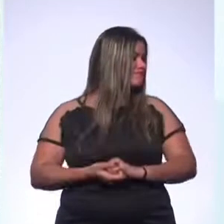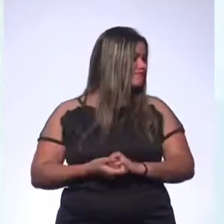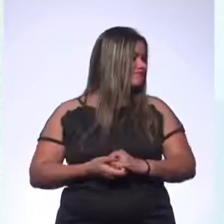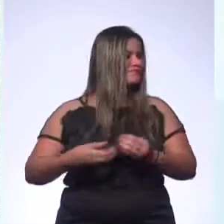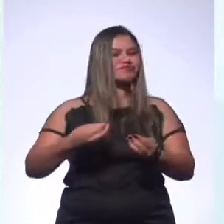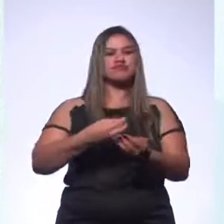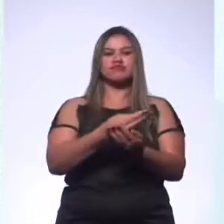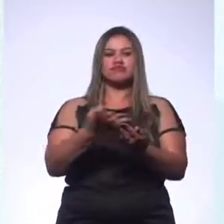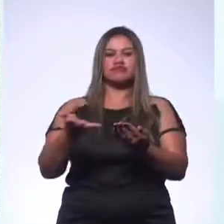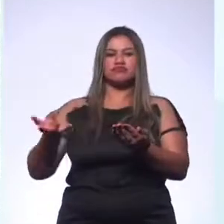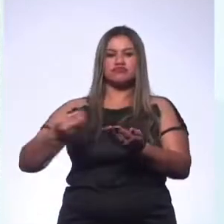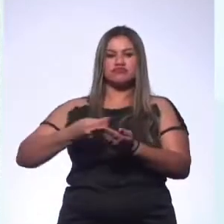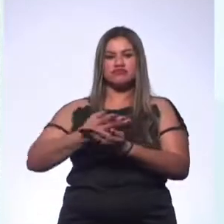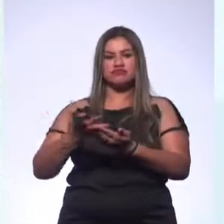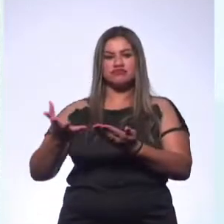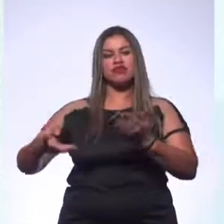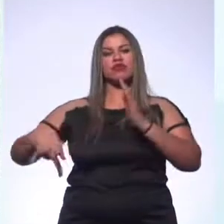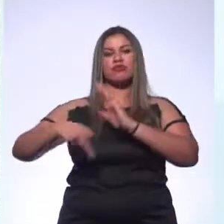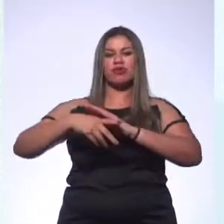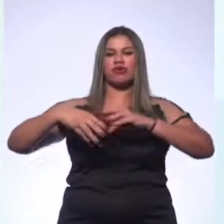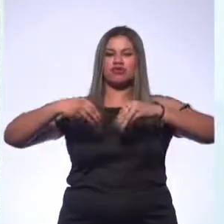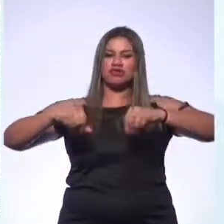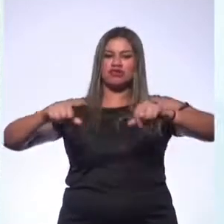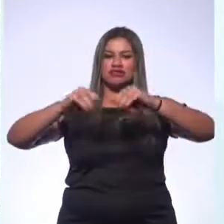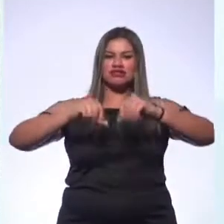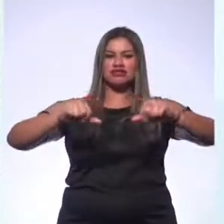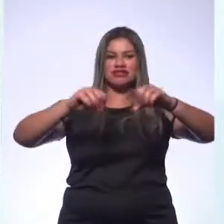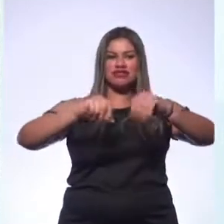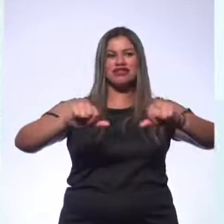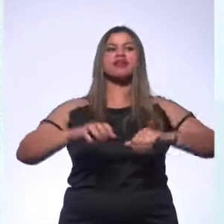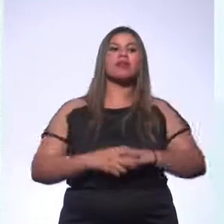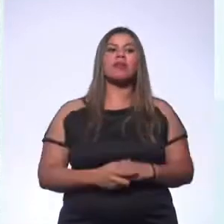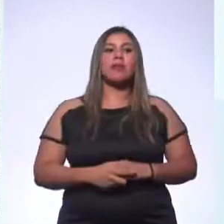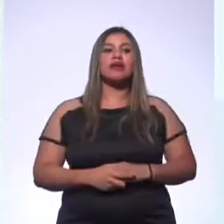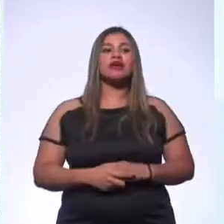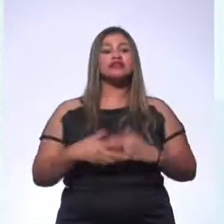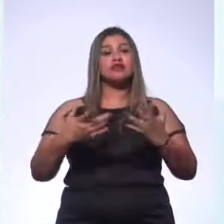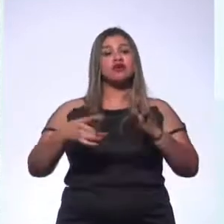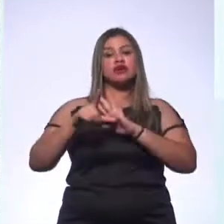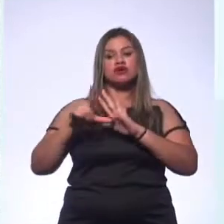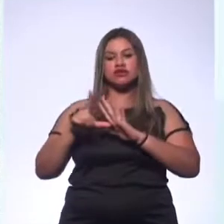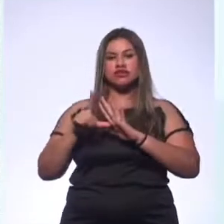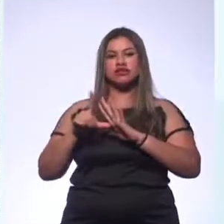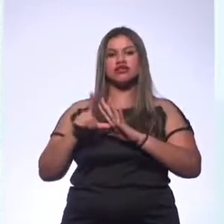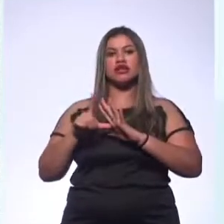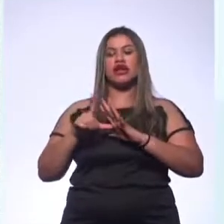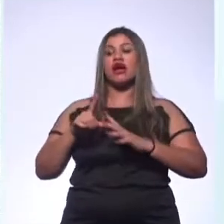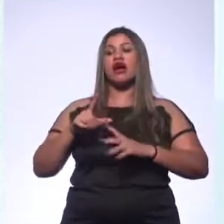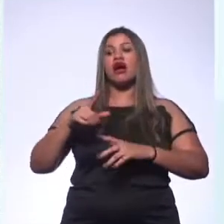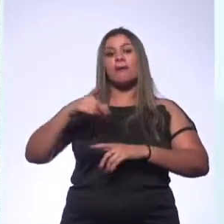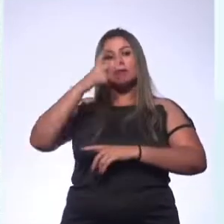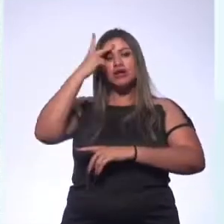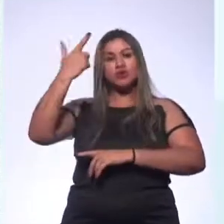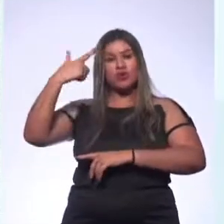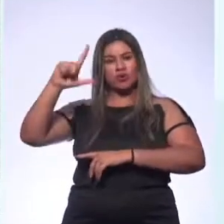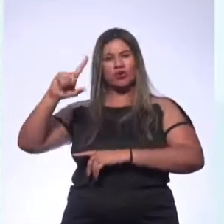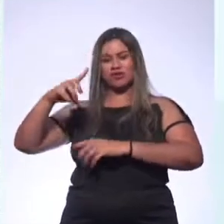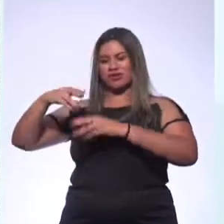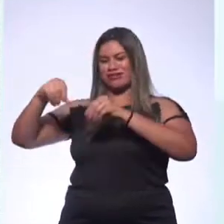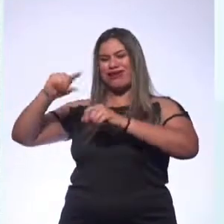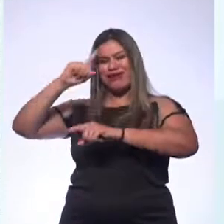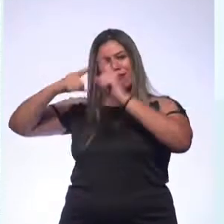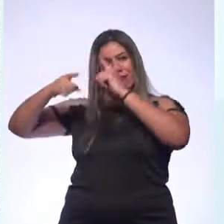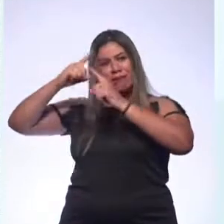coletivização também das terras, ou seja, ele retira a posse da terra da mão